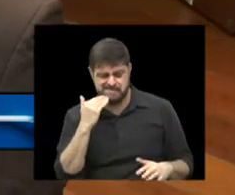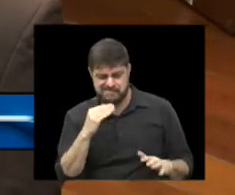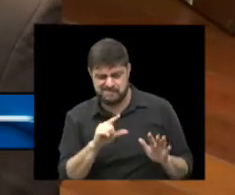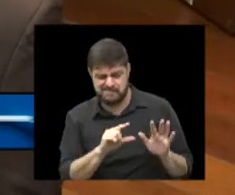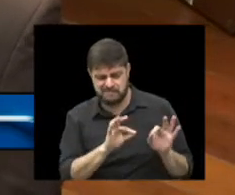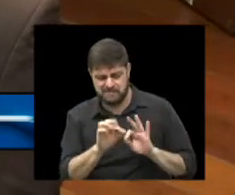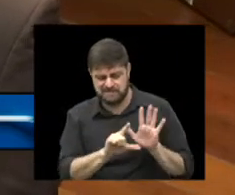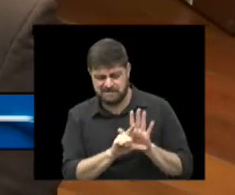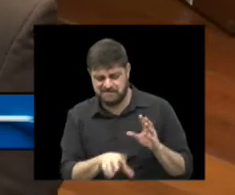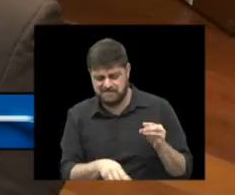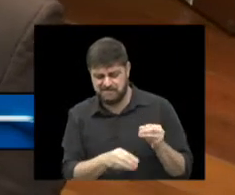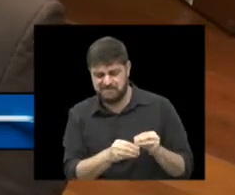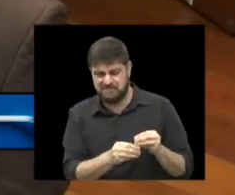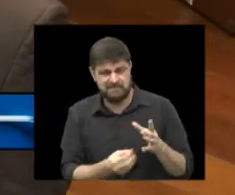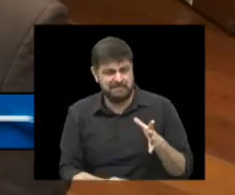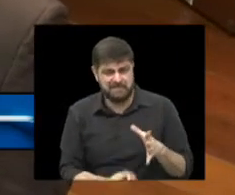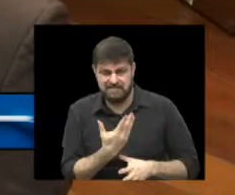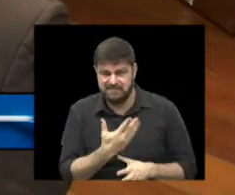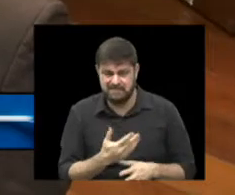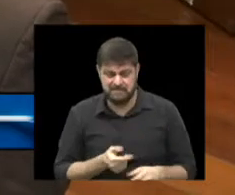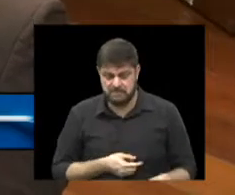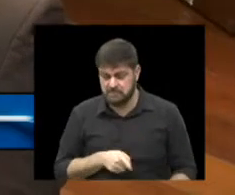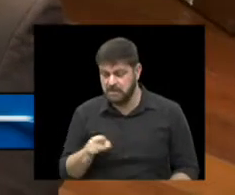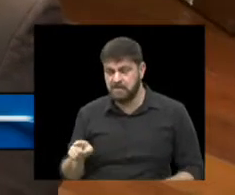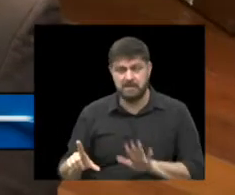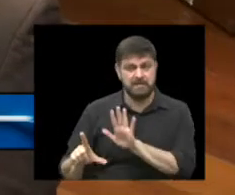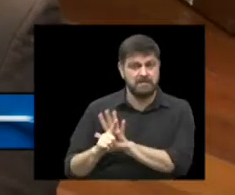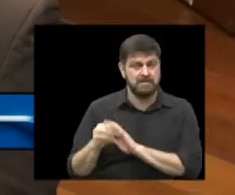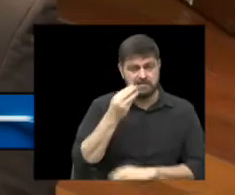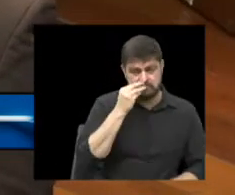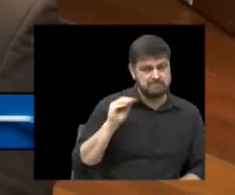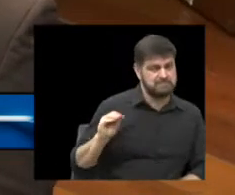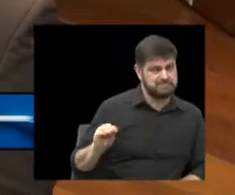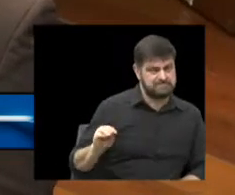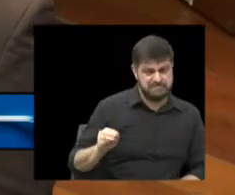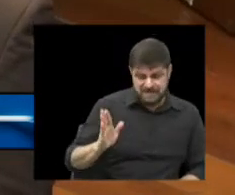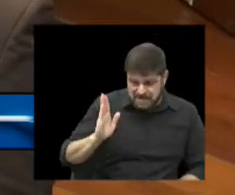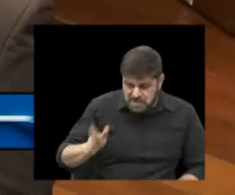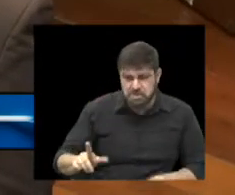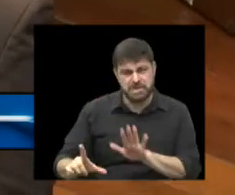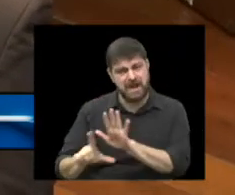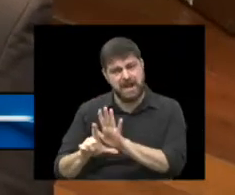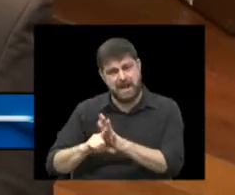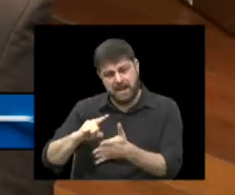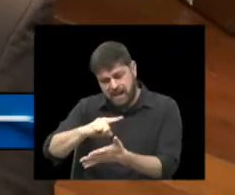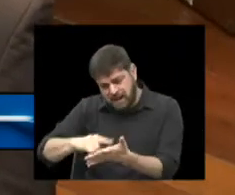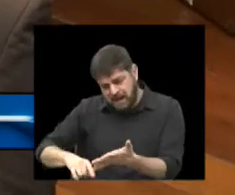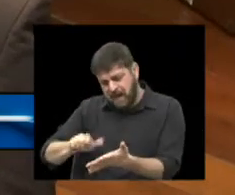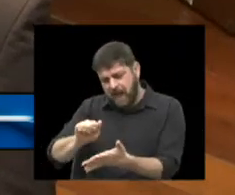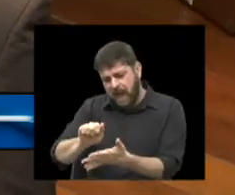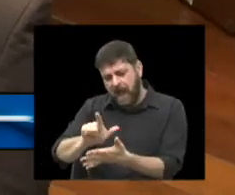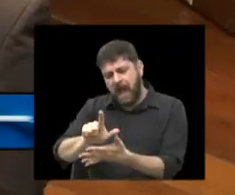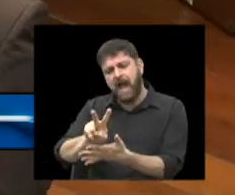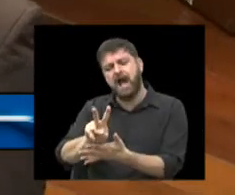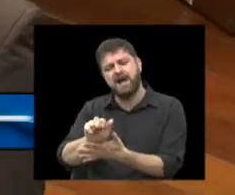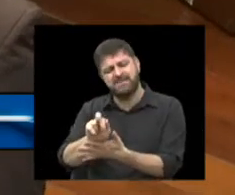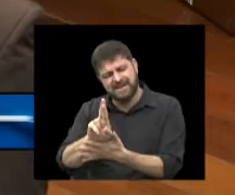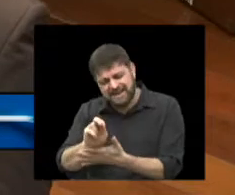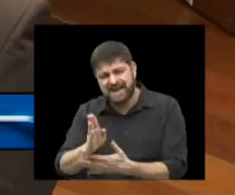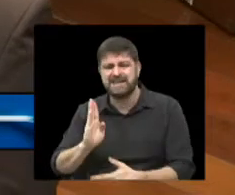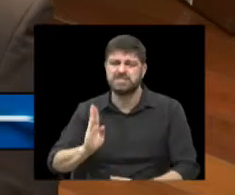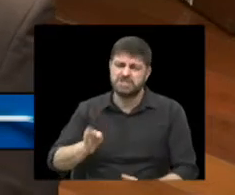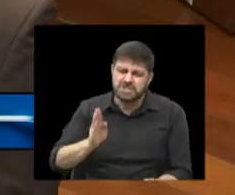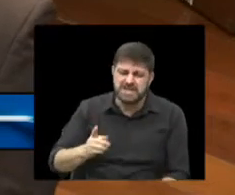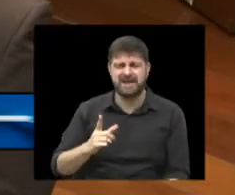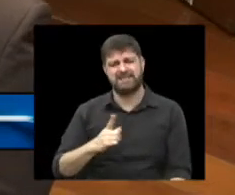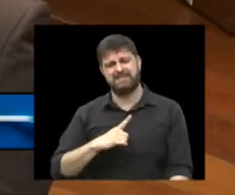que está sendo criada sem fazer referência à lei existente, que é a lei do alvará. Então, nós estamos pedindo ao presidente que verifique